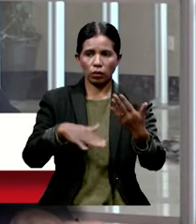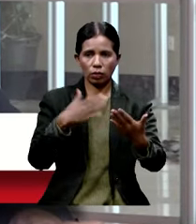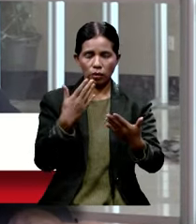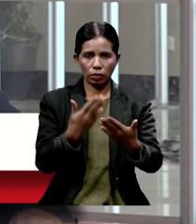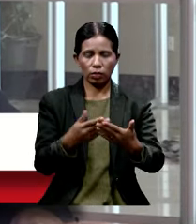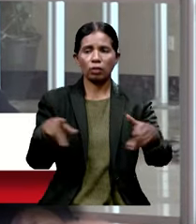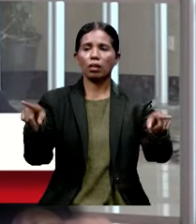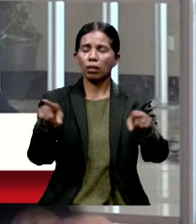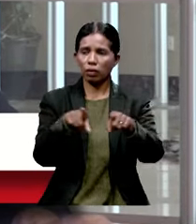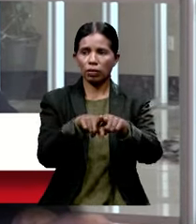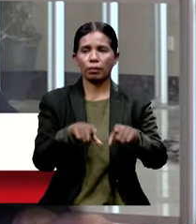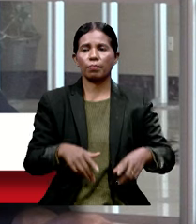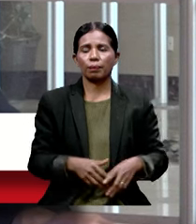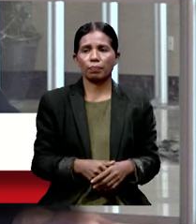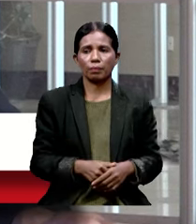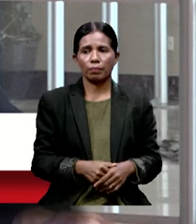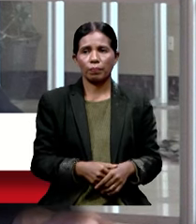Nessa.